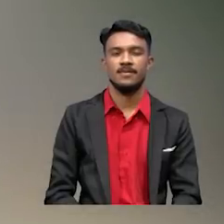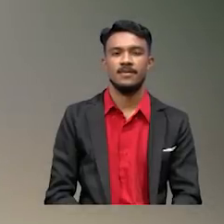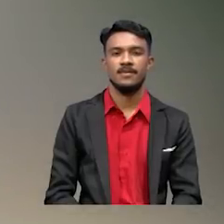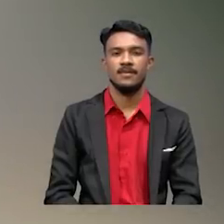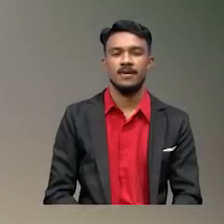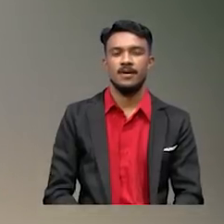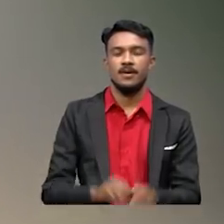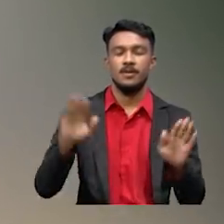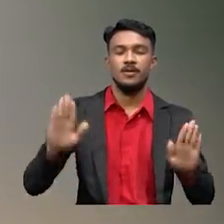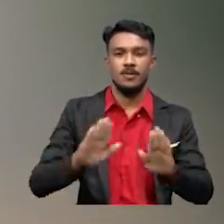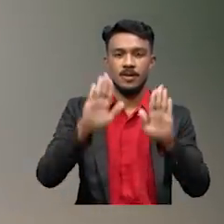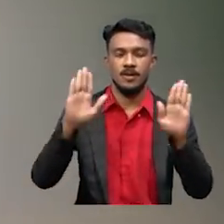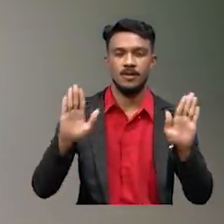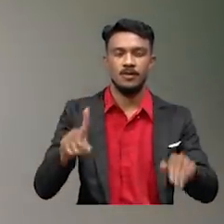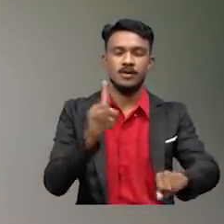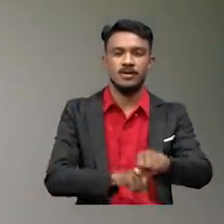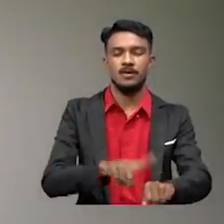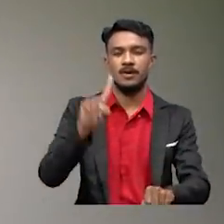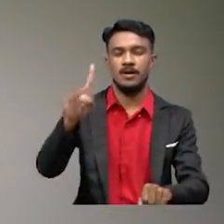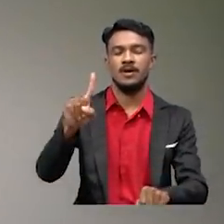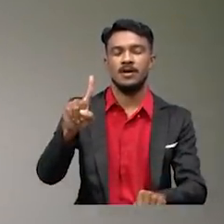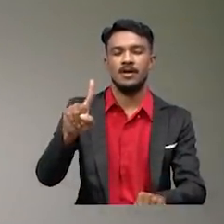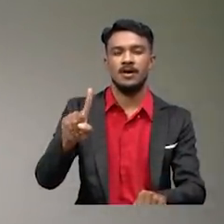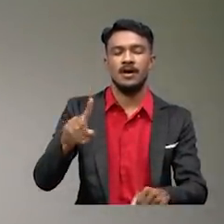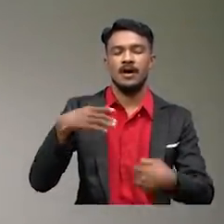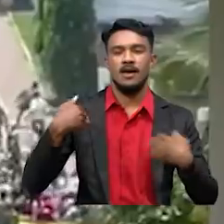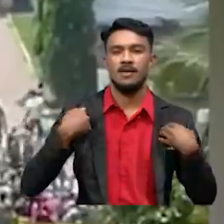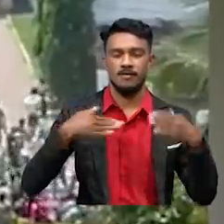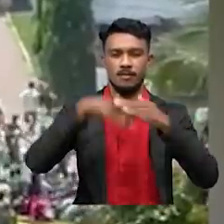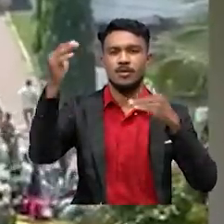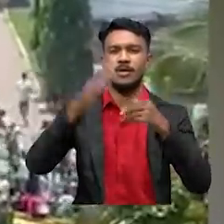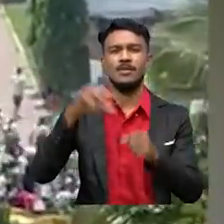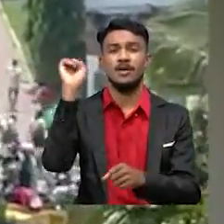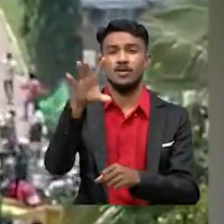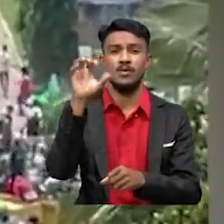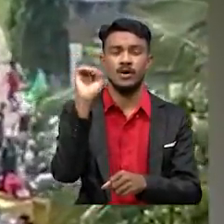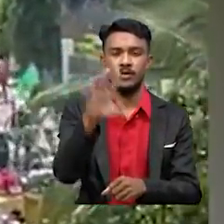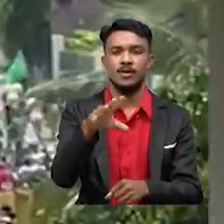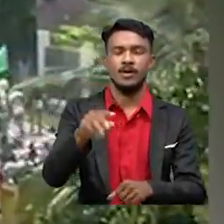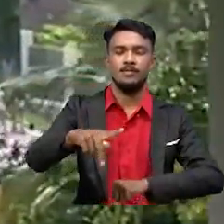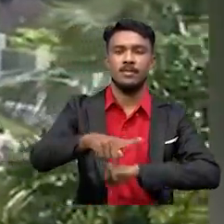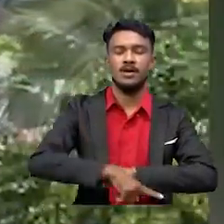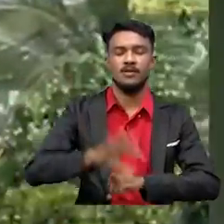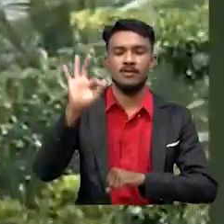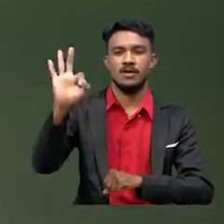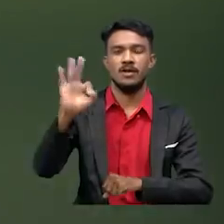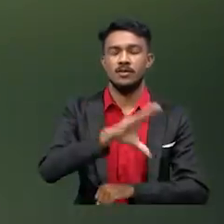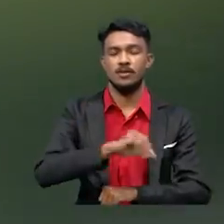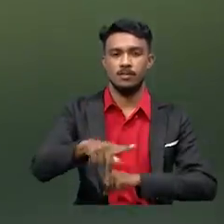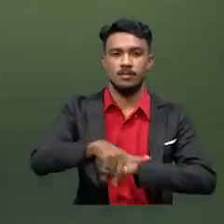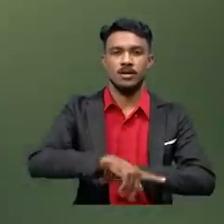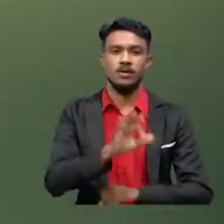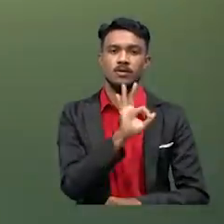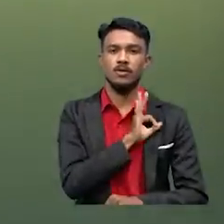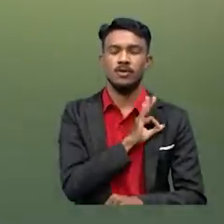Domingo semana né, mais ou menos do que ida horas Timor-Leste, acontece tudo malo entre militante partido Fretilin Rokunto e a área